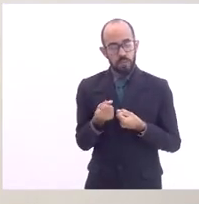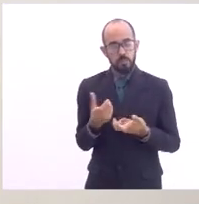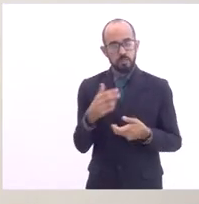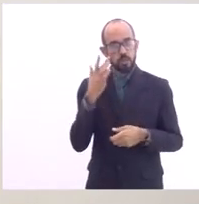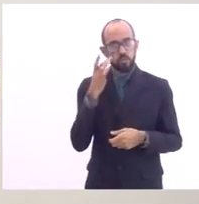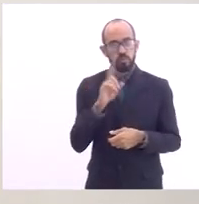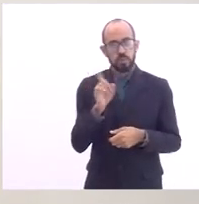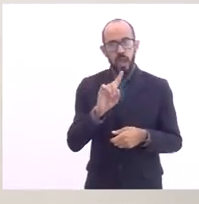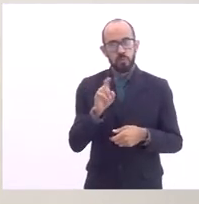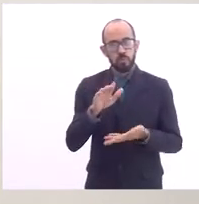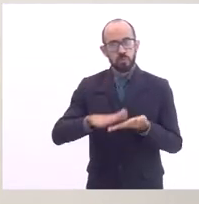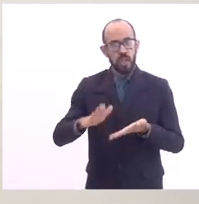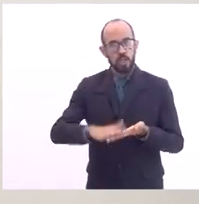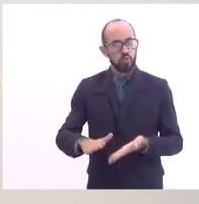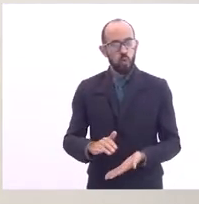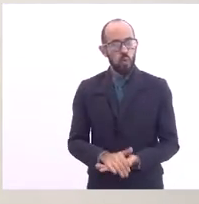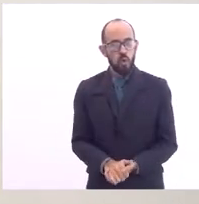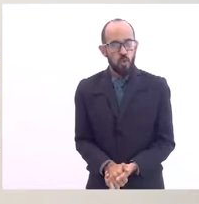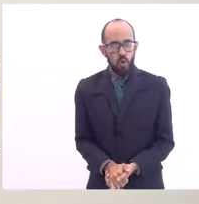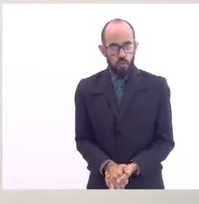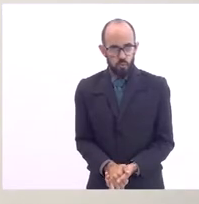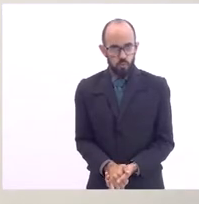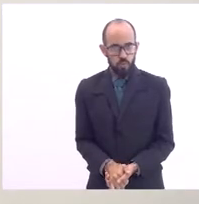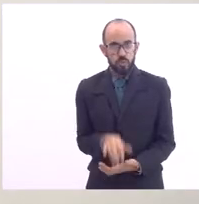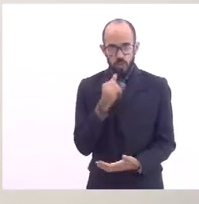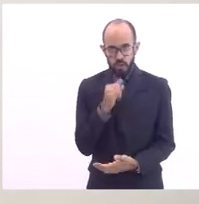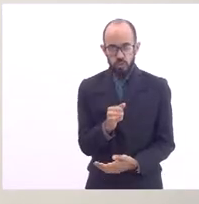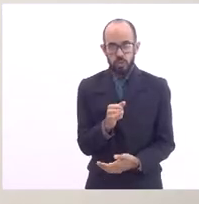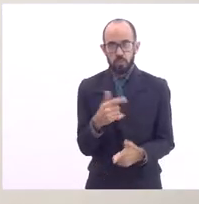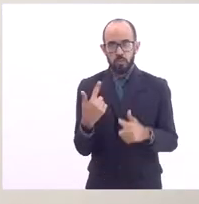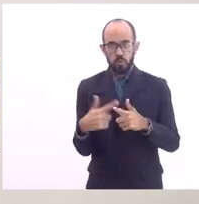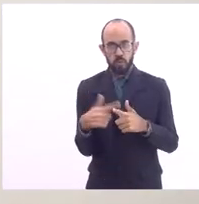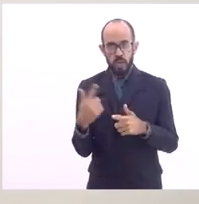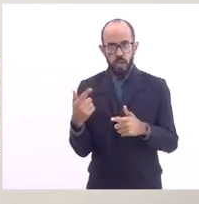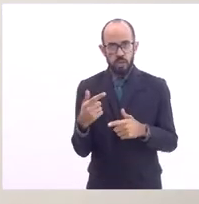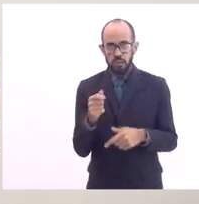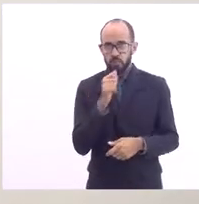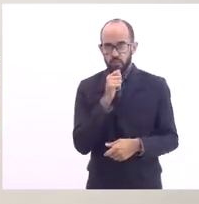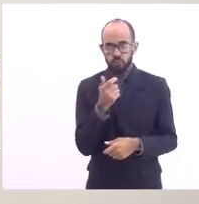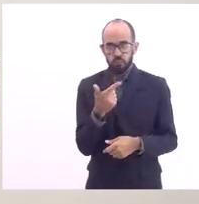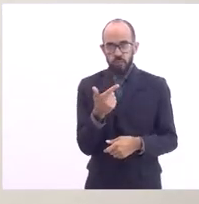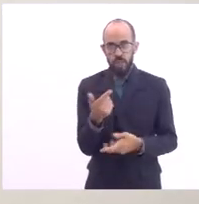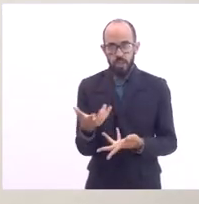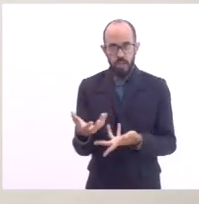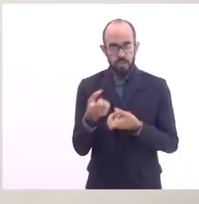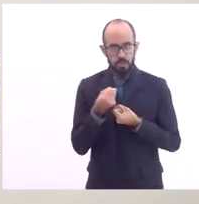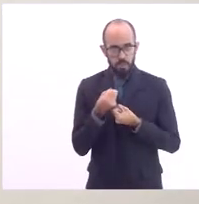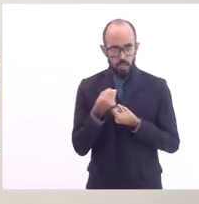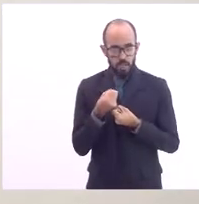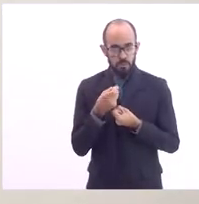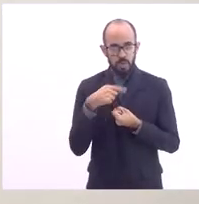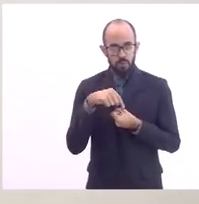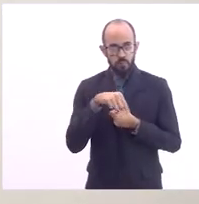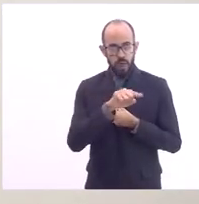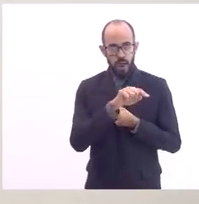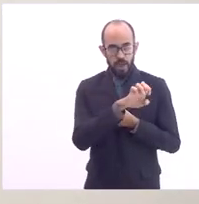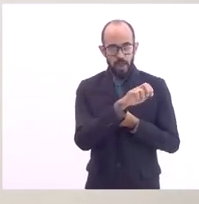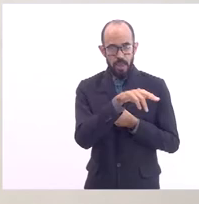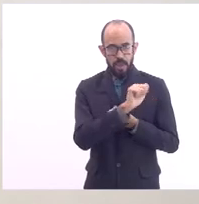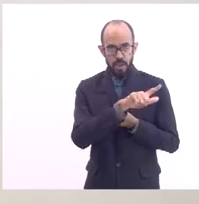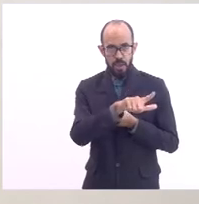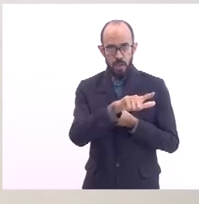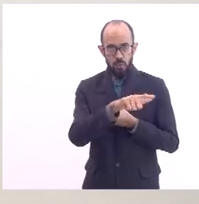Você não sabe nem o que você gastou de energia na sua casa, porque quando você não recebe a conta, você tem que ir lá na Enel, né, atrás da segunda